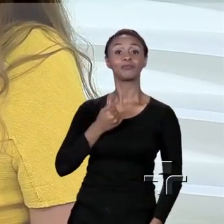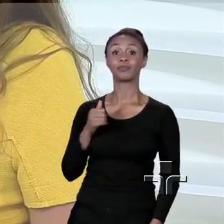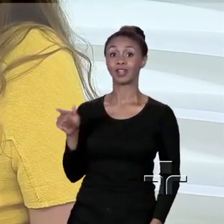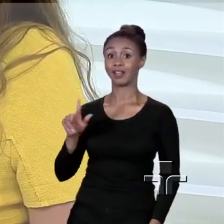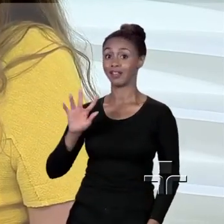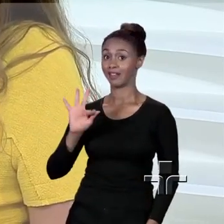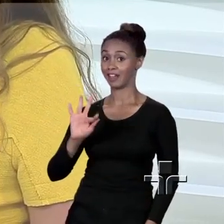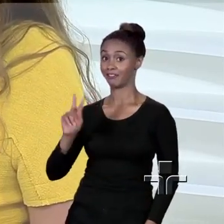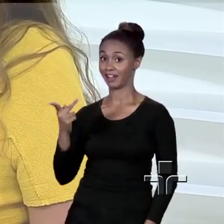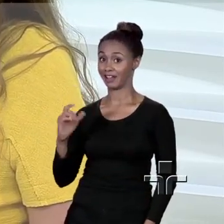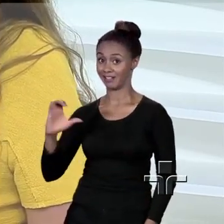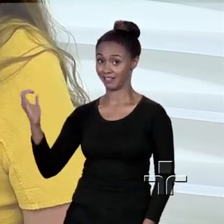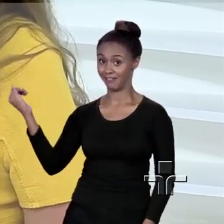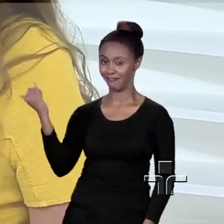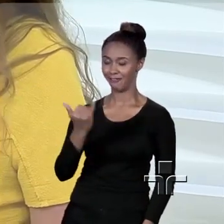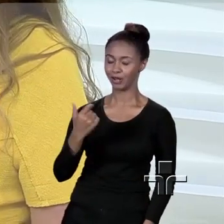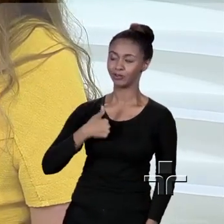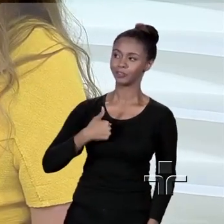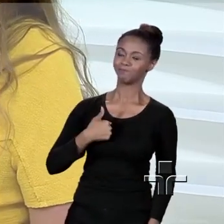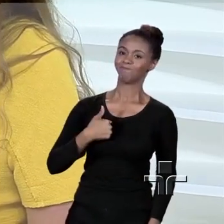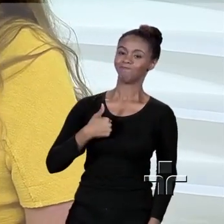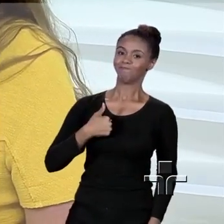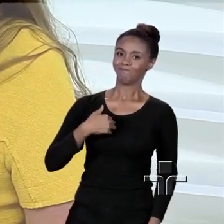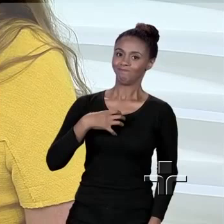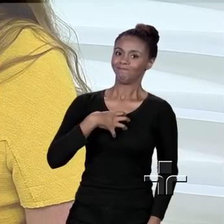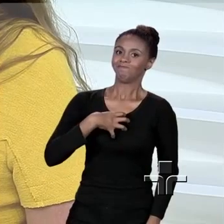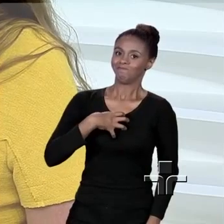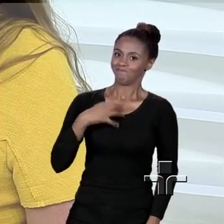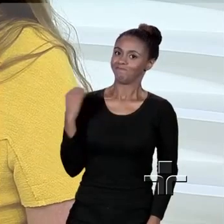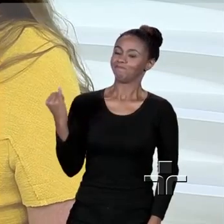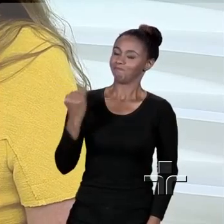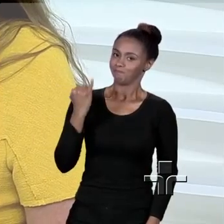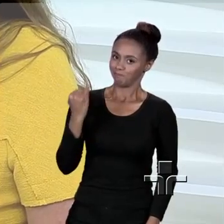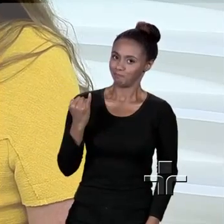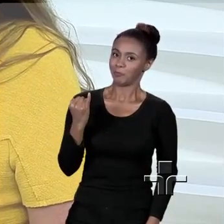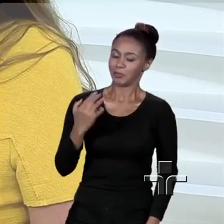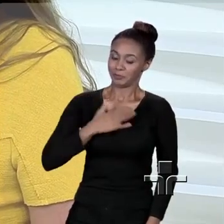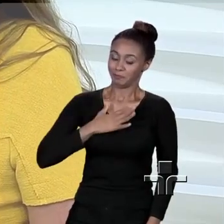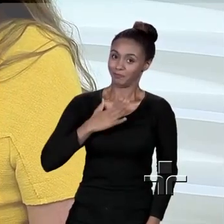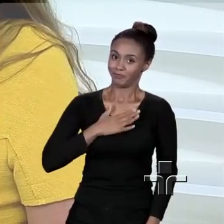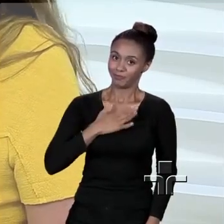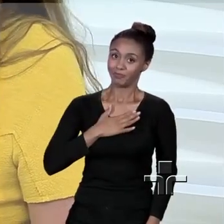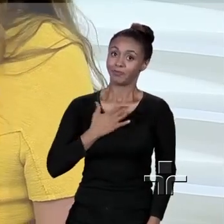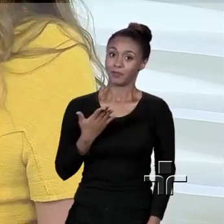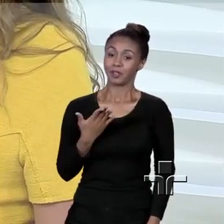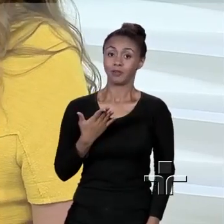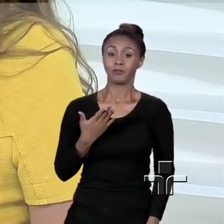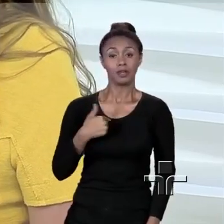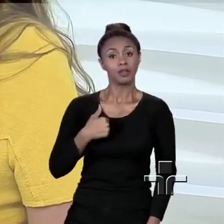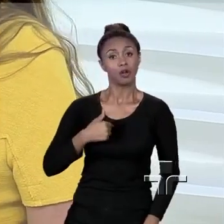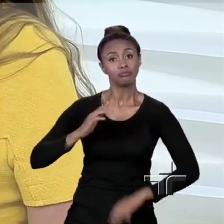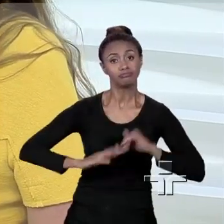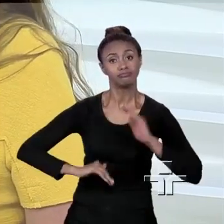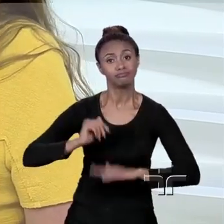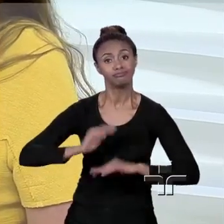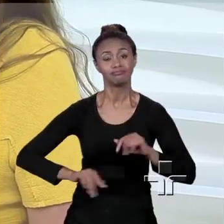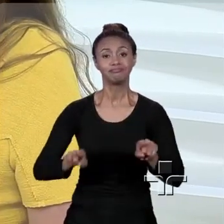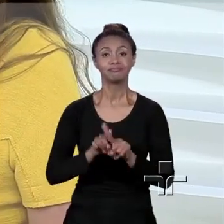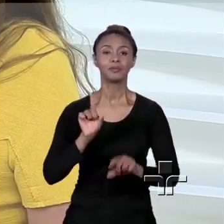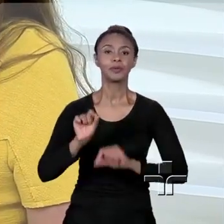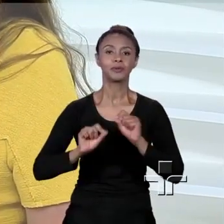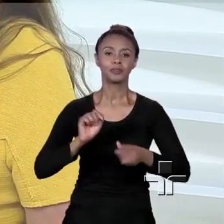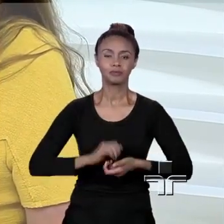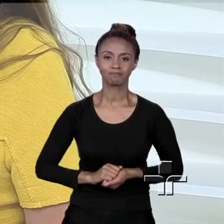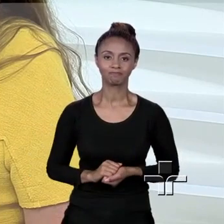Henrique Cardoso algo que foi muito importante para mim e eu estou usando isso, que uma